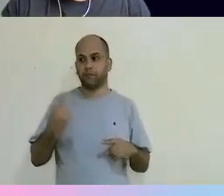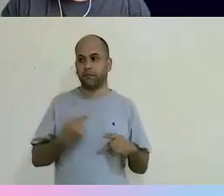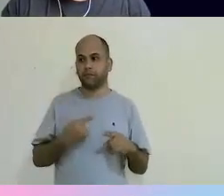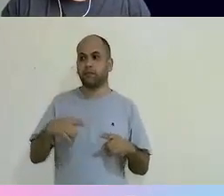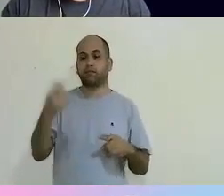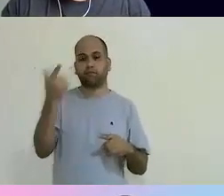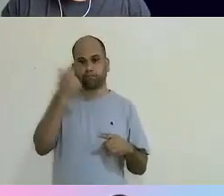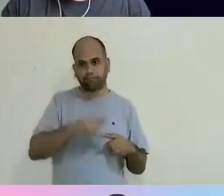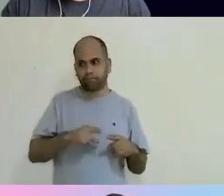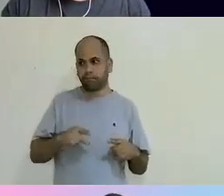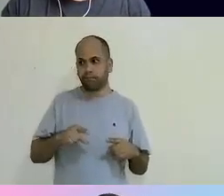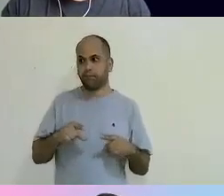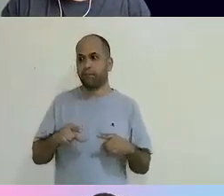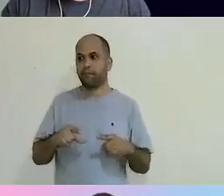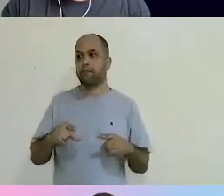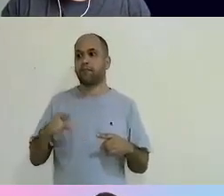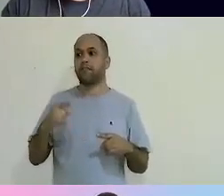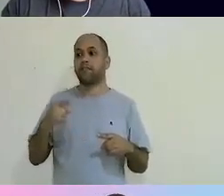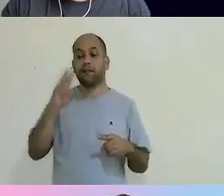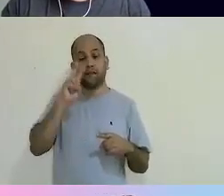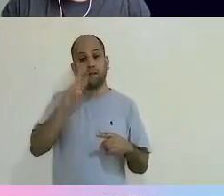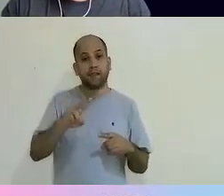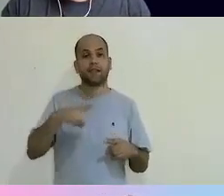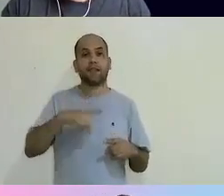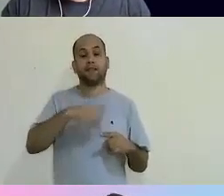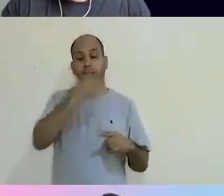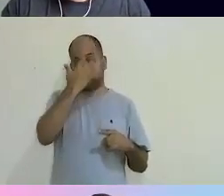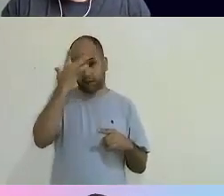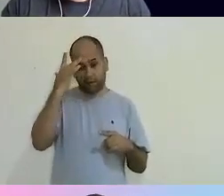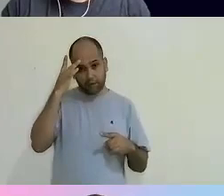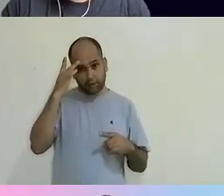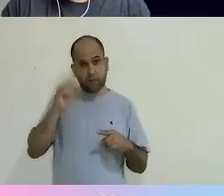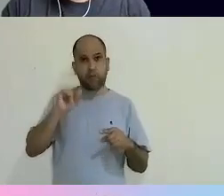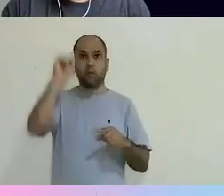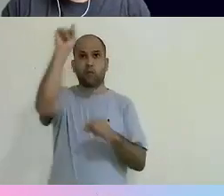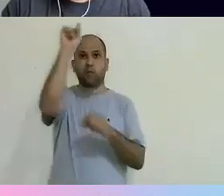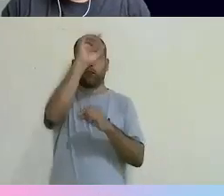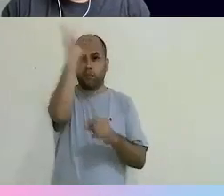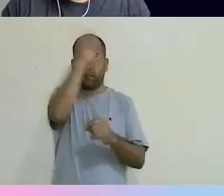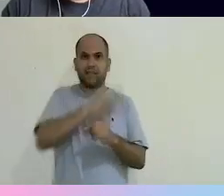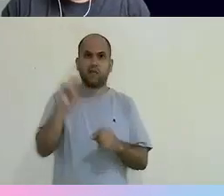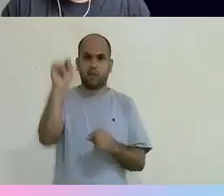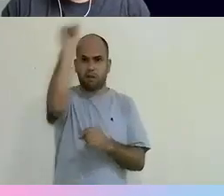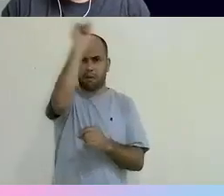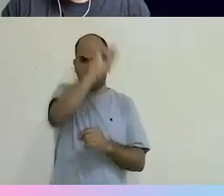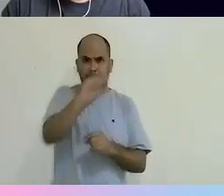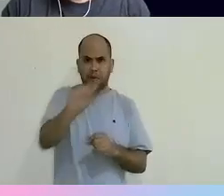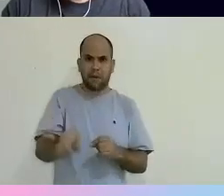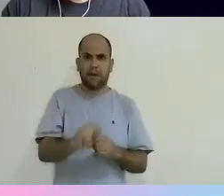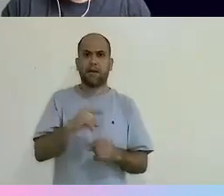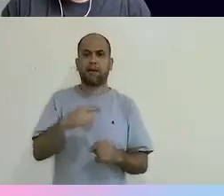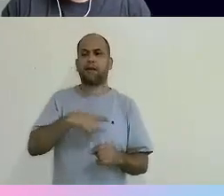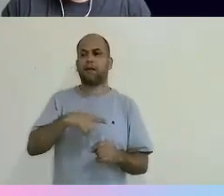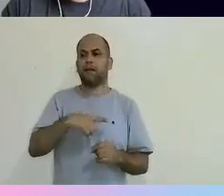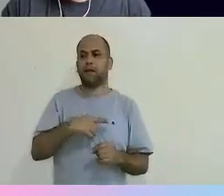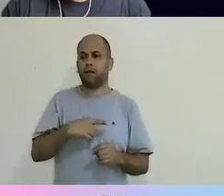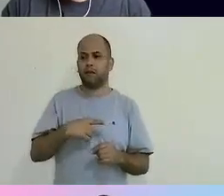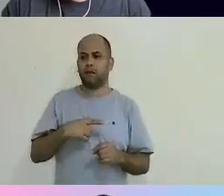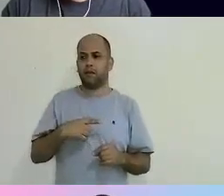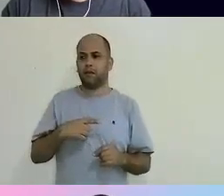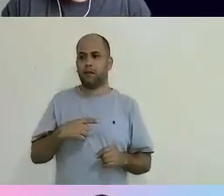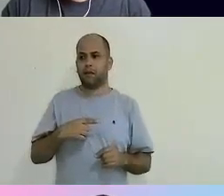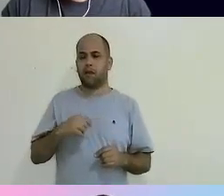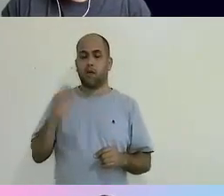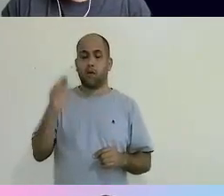né? Estando no online. Então, eu vi que tem gente de Curitiba, tem gente do Norte, Nordeste, Centro-Oeste. Então, com